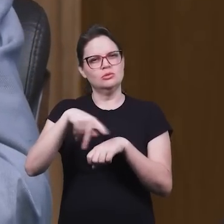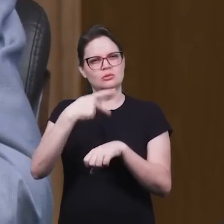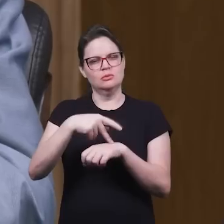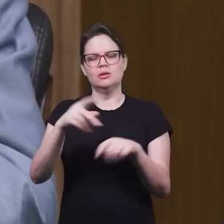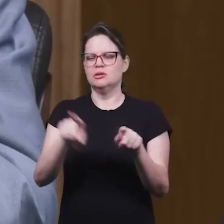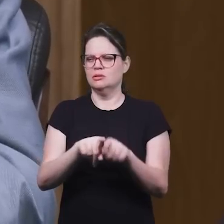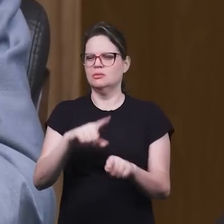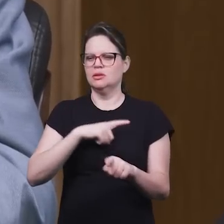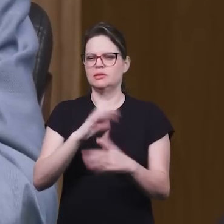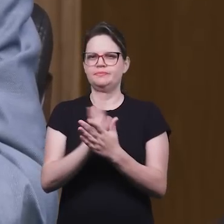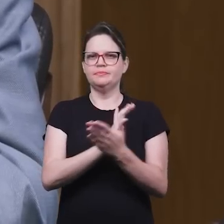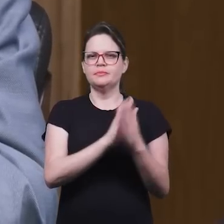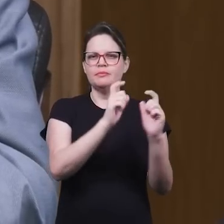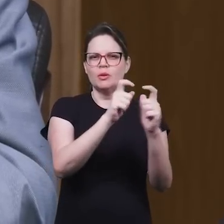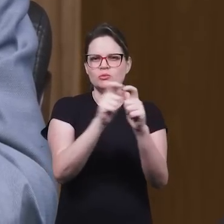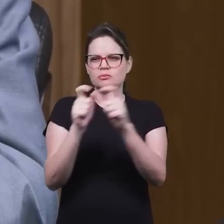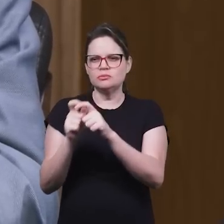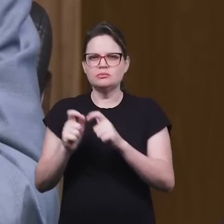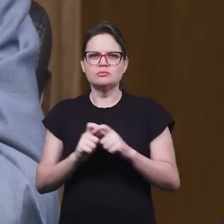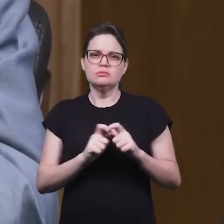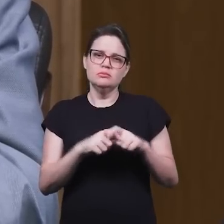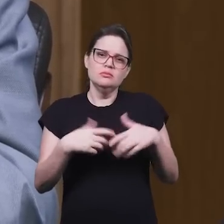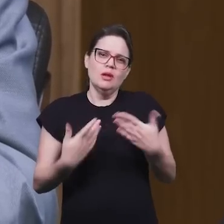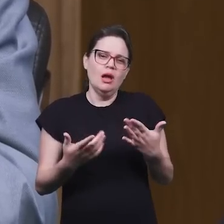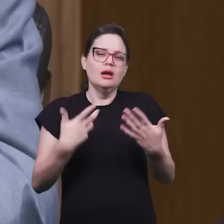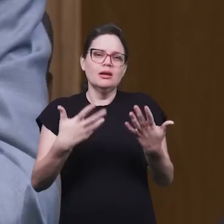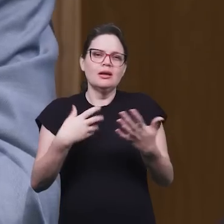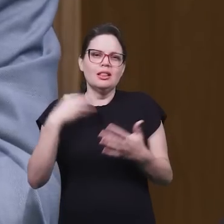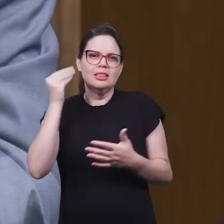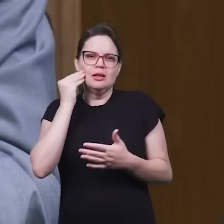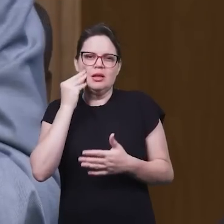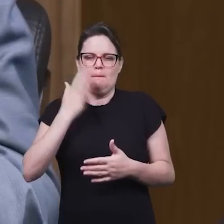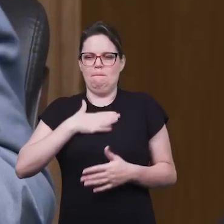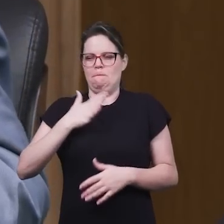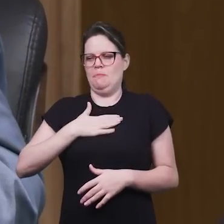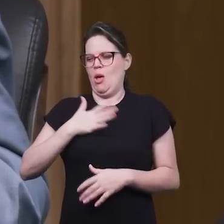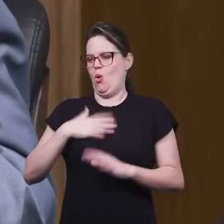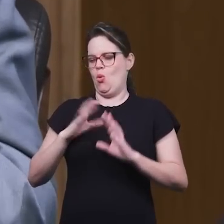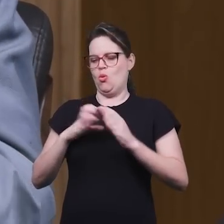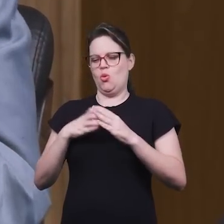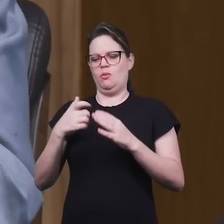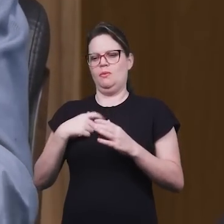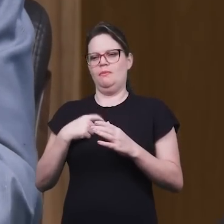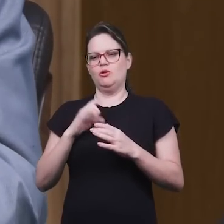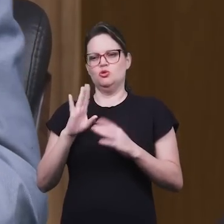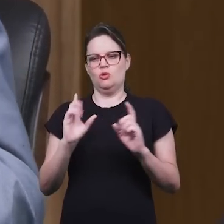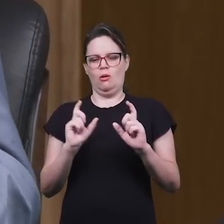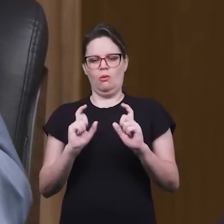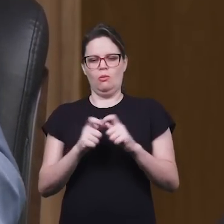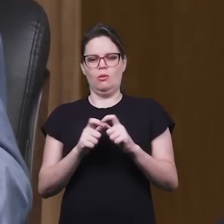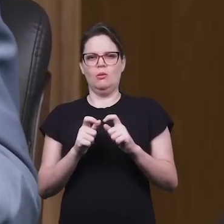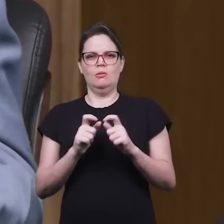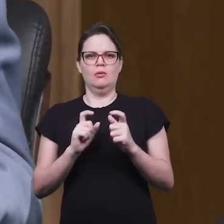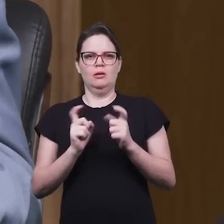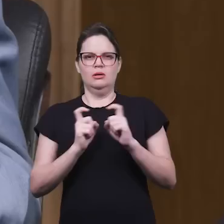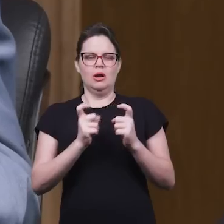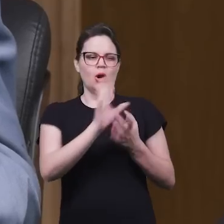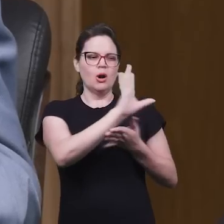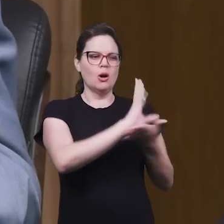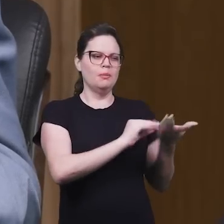tem um grupo que também pensou desse jeito, tá? Para daquilo ali. Então, o evangelho parou ali. Mas a